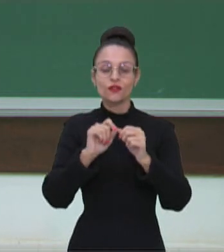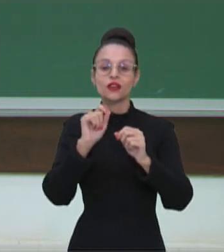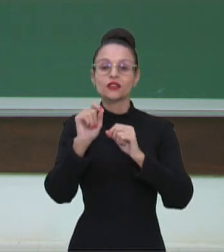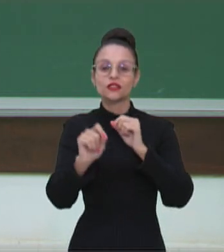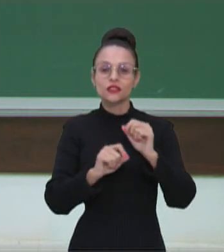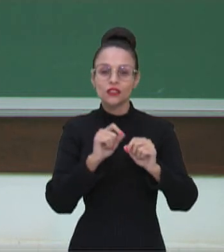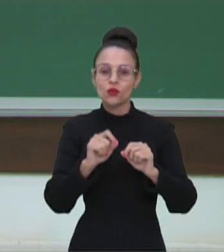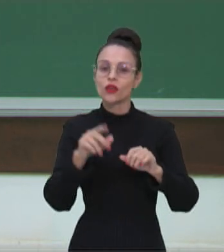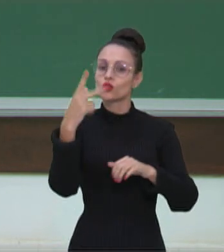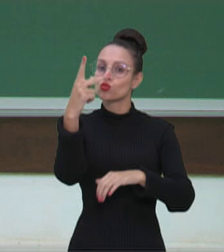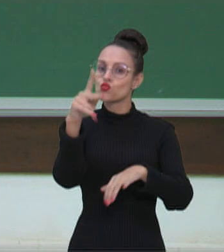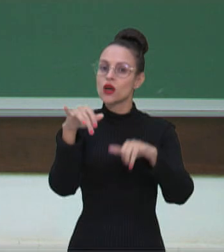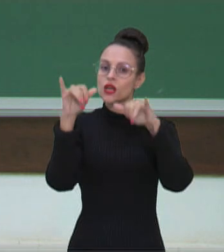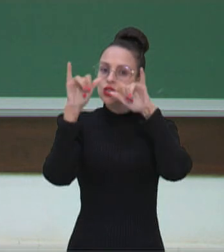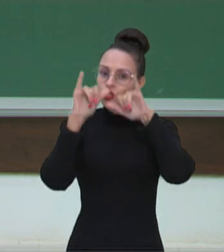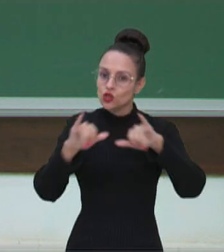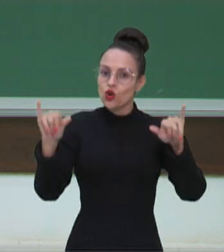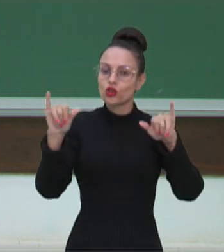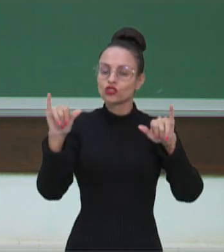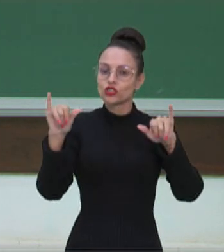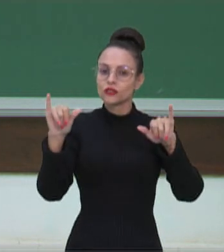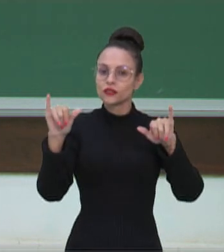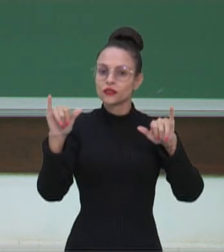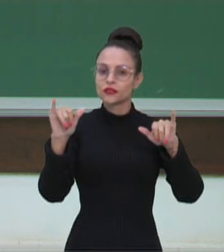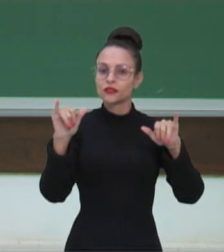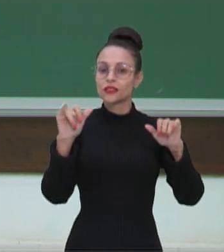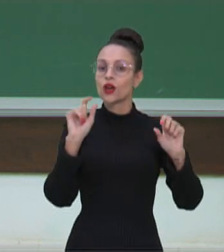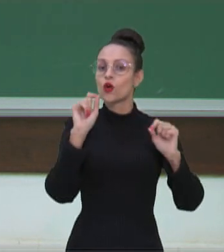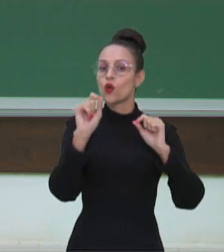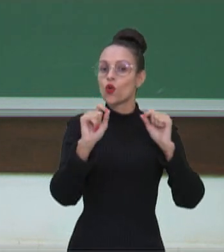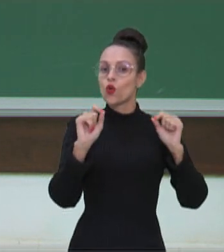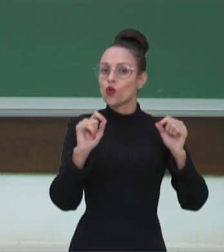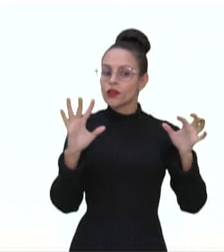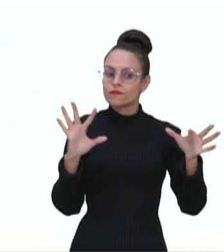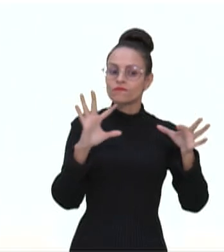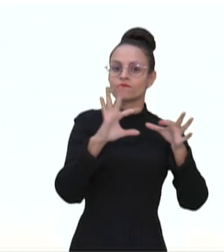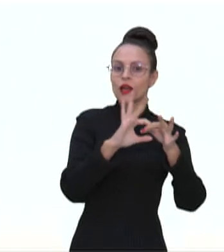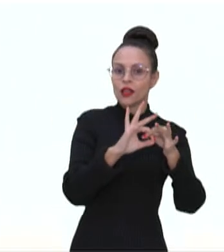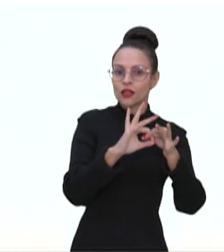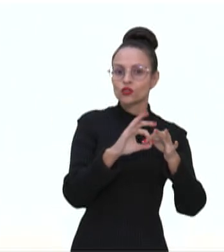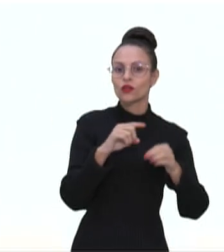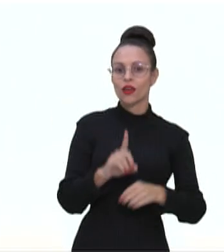a notícia de vocês com base nessa charge.